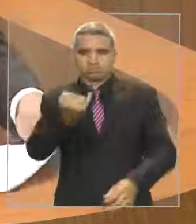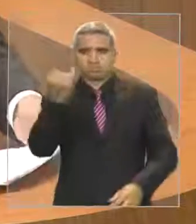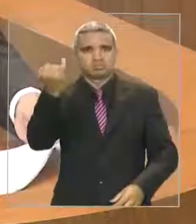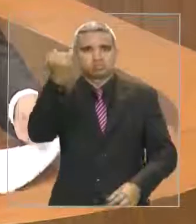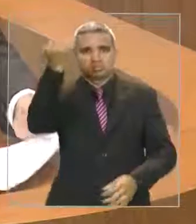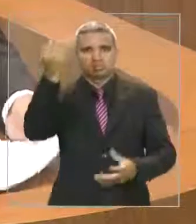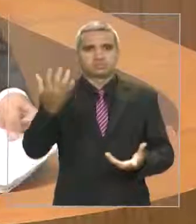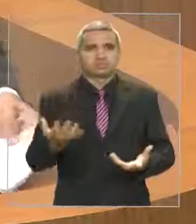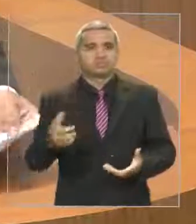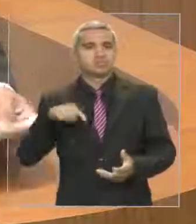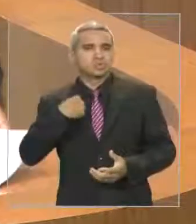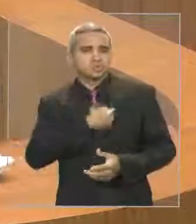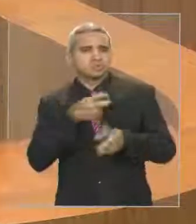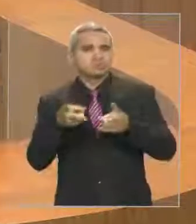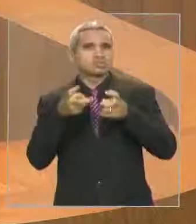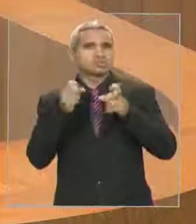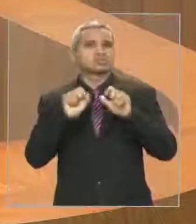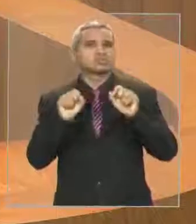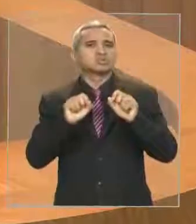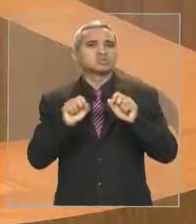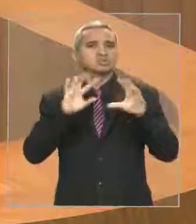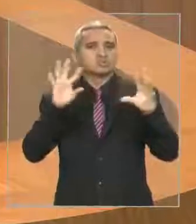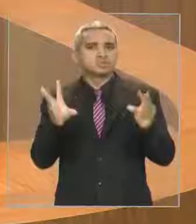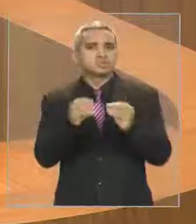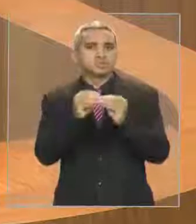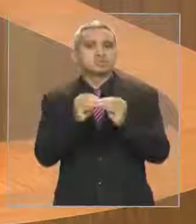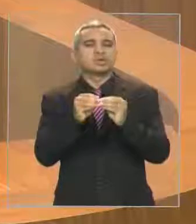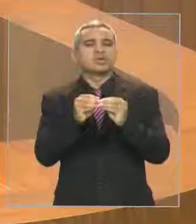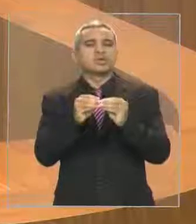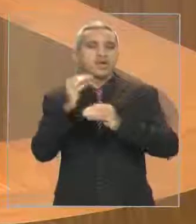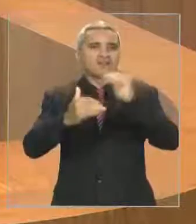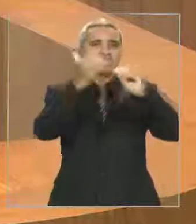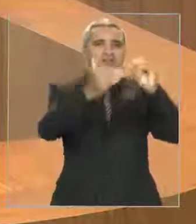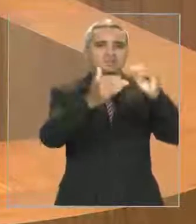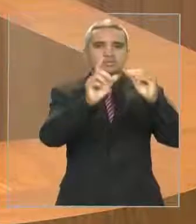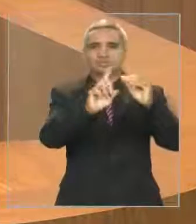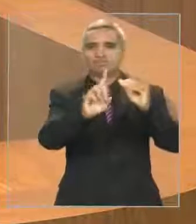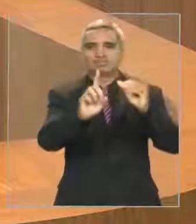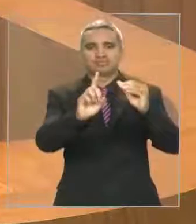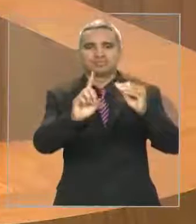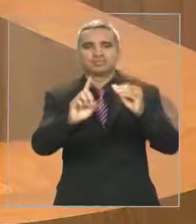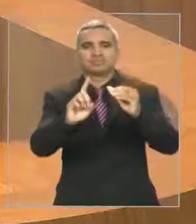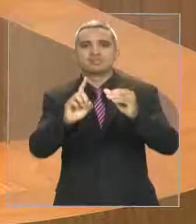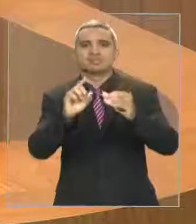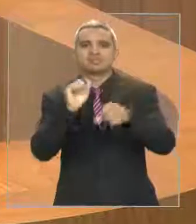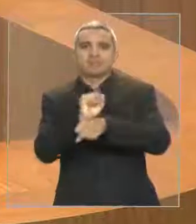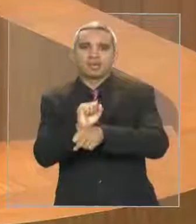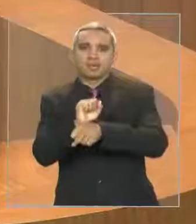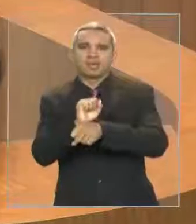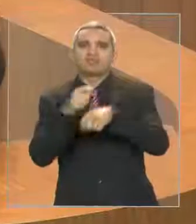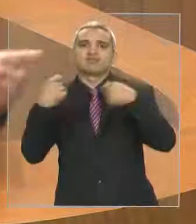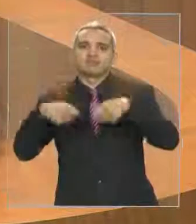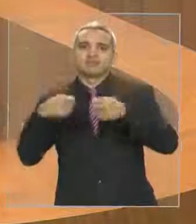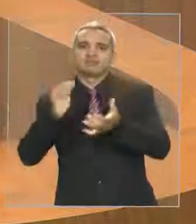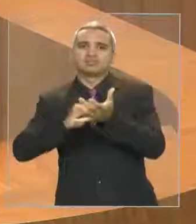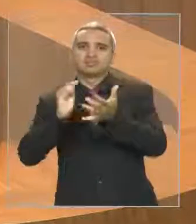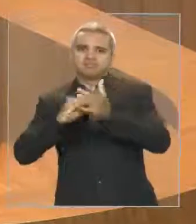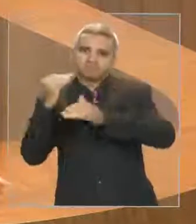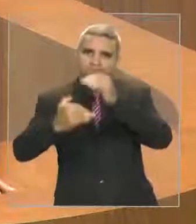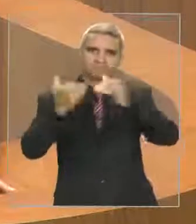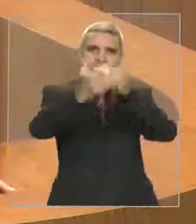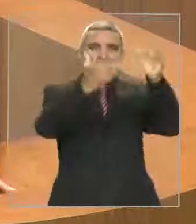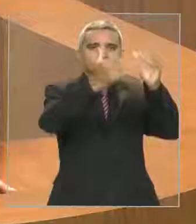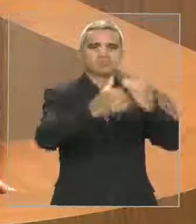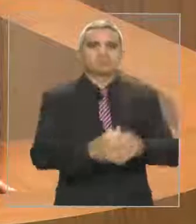avanço, temos muitos retrocessos e precisamos melhorar e muito. E ontem, ao concluir a audiência pública, nós fomos